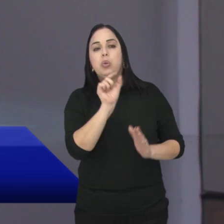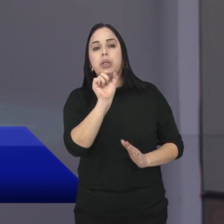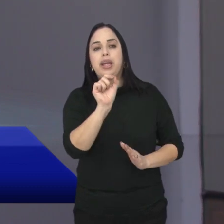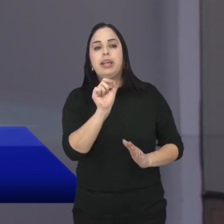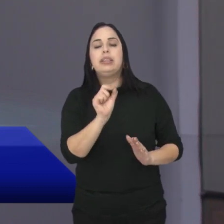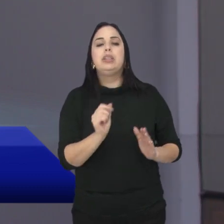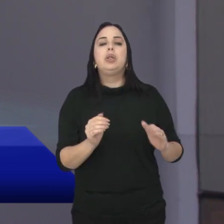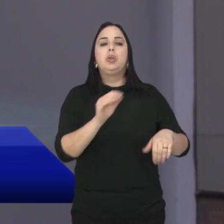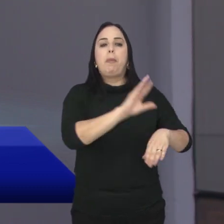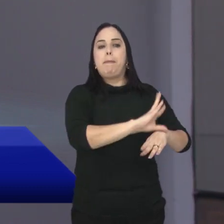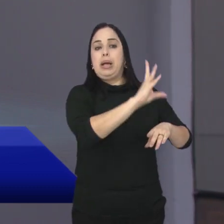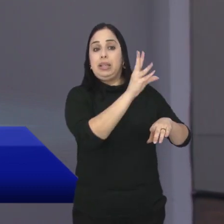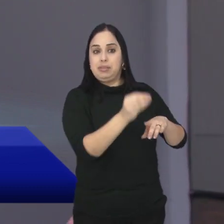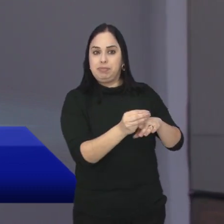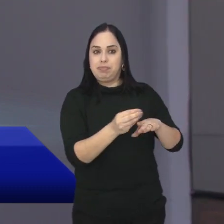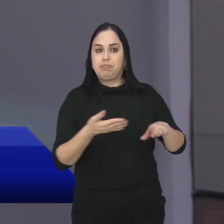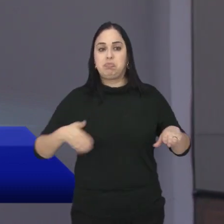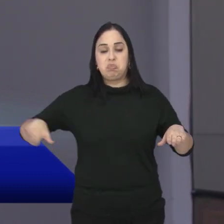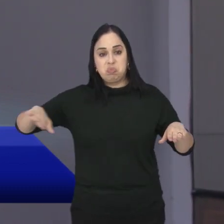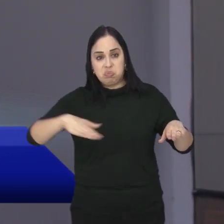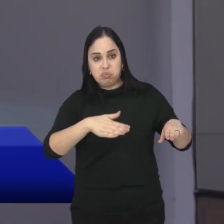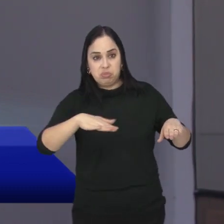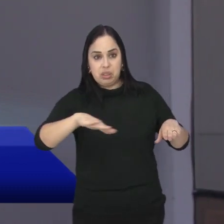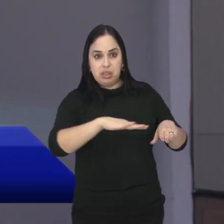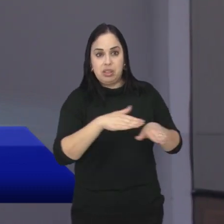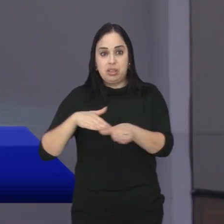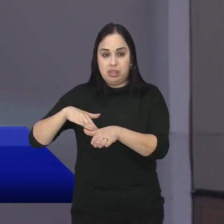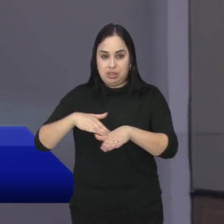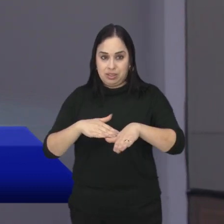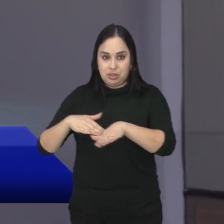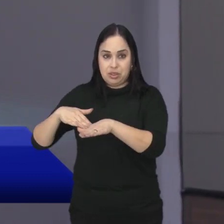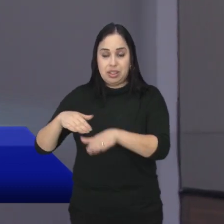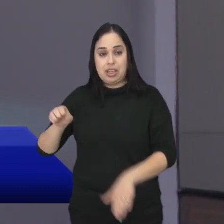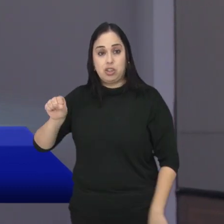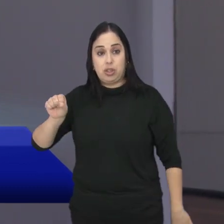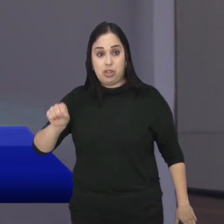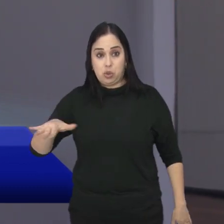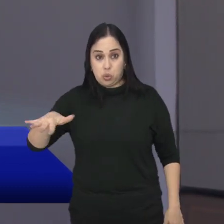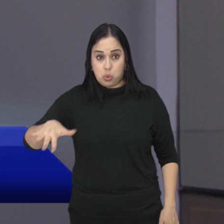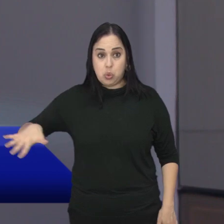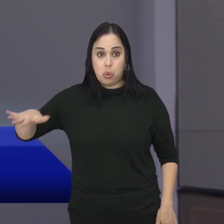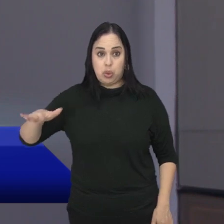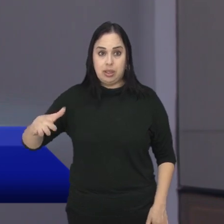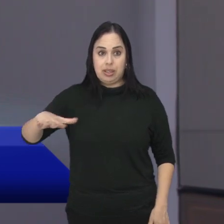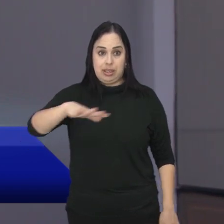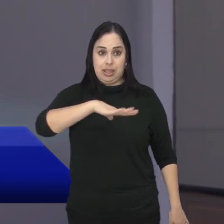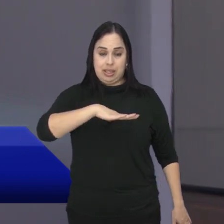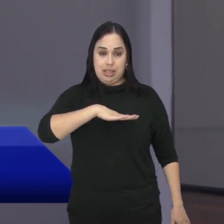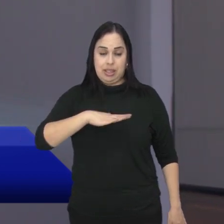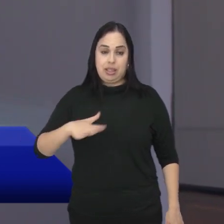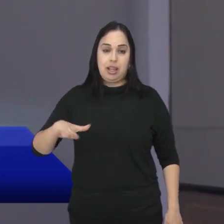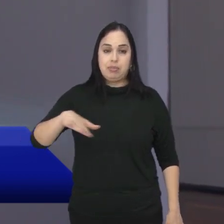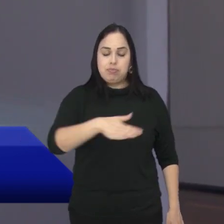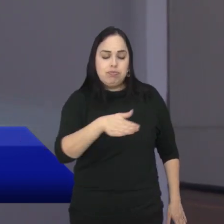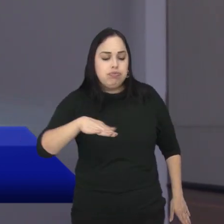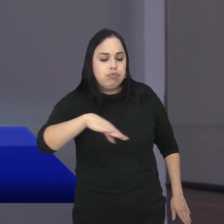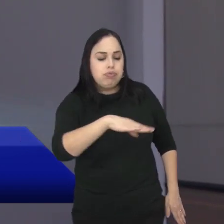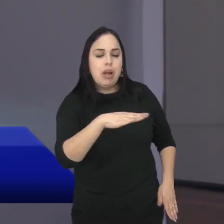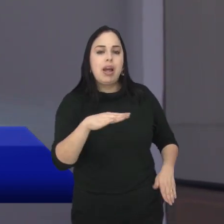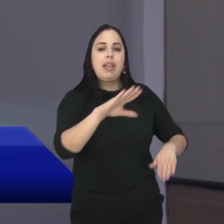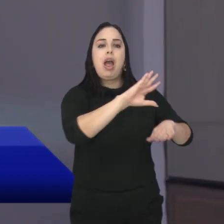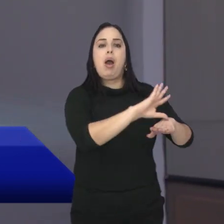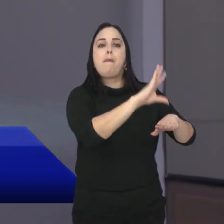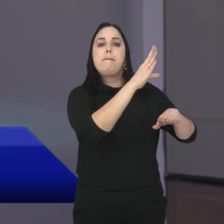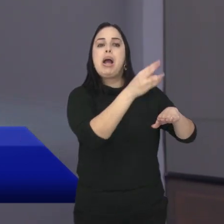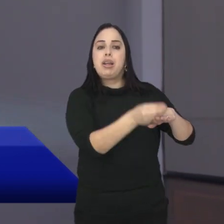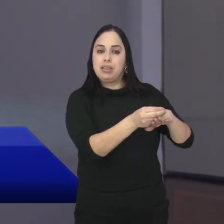Parque Tecnológico. Então hoje, o que a gente tem de conceito da linha verde seria ela sair da Zona Sul, chegar ao centro e do centro chegar ao extremo